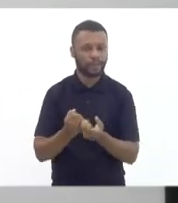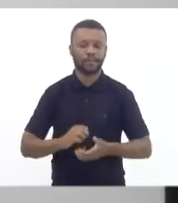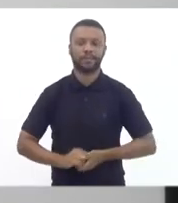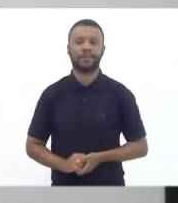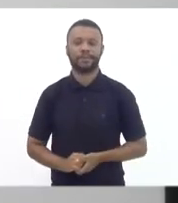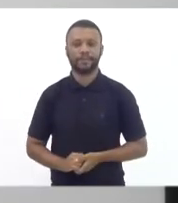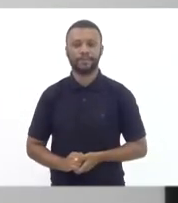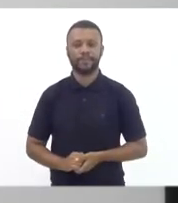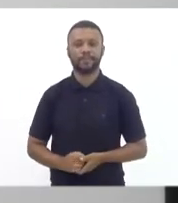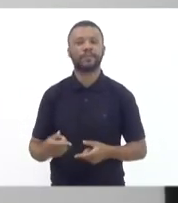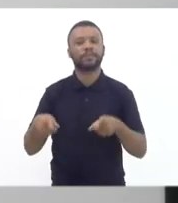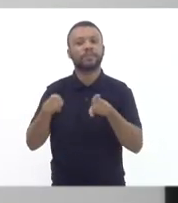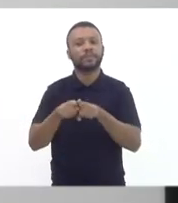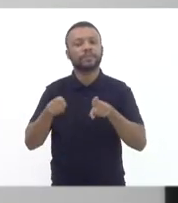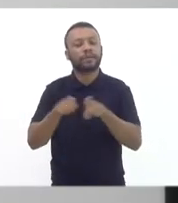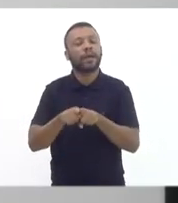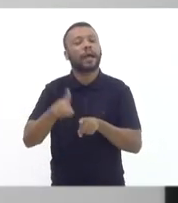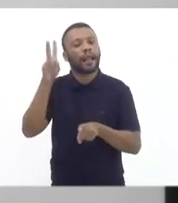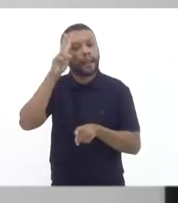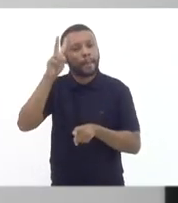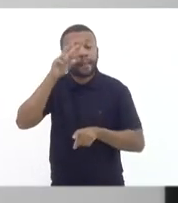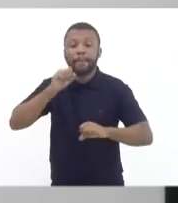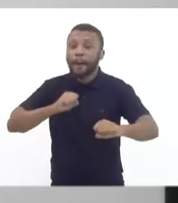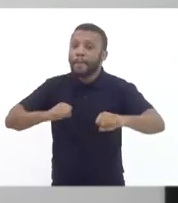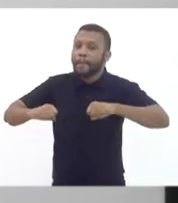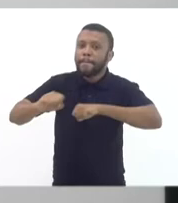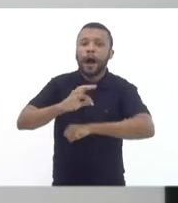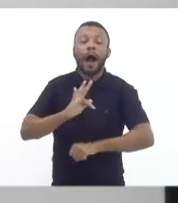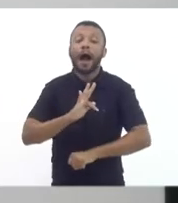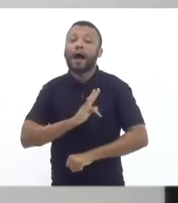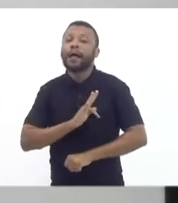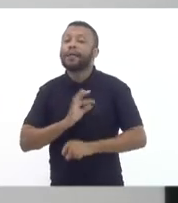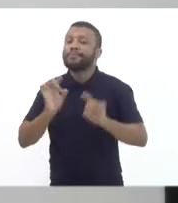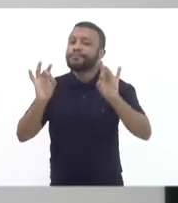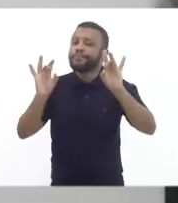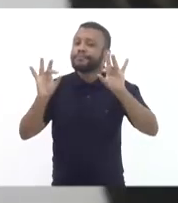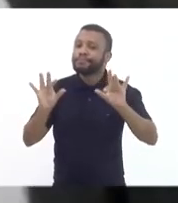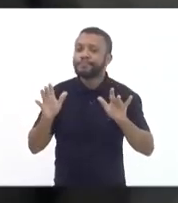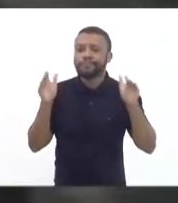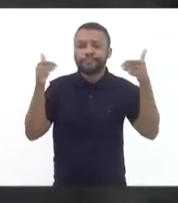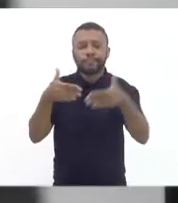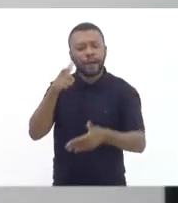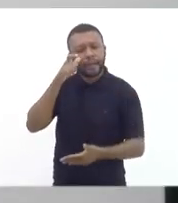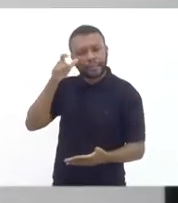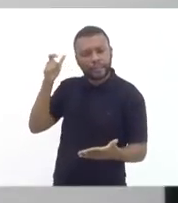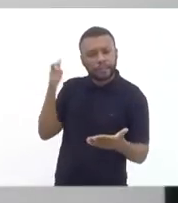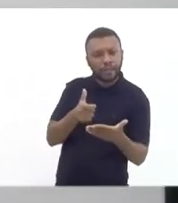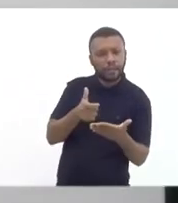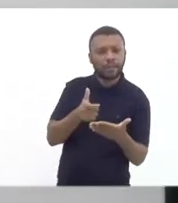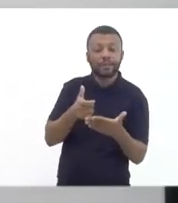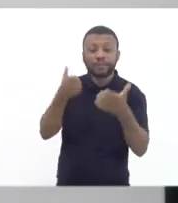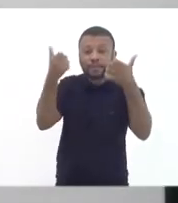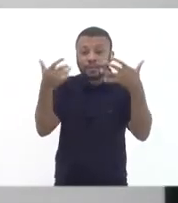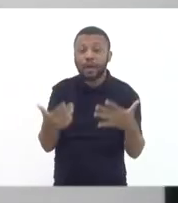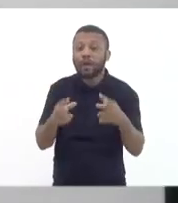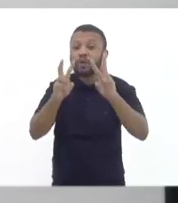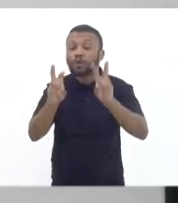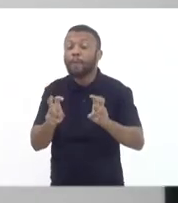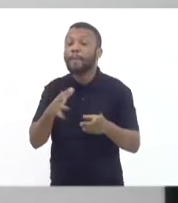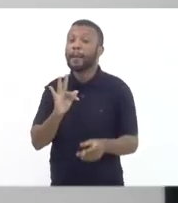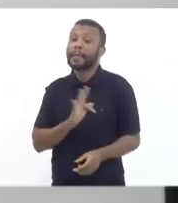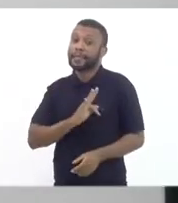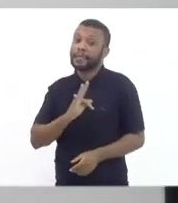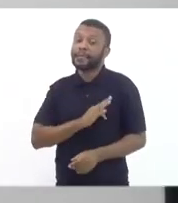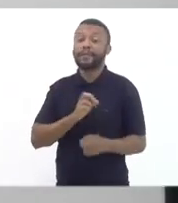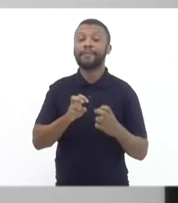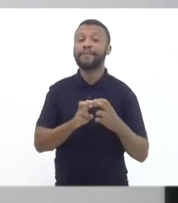Também lembrando nessa questão do combate, a delegacia especializada. Eu achei interessante que o deputado falou numa delegacia virtual. Sim, sim,